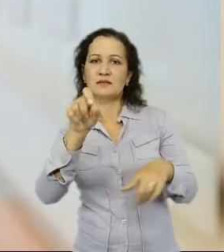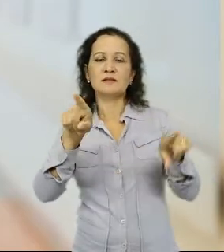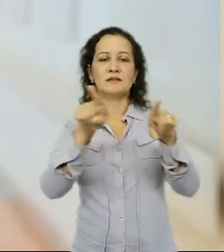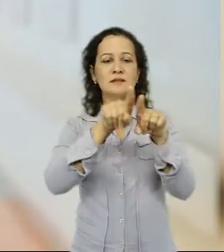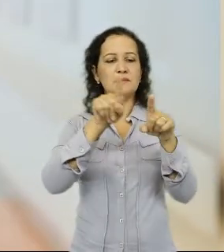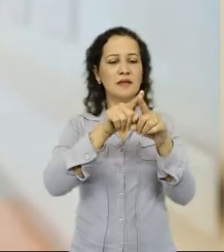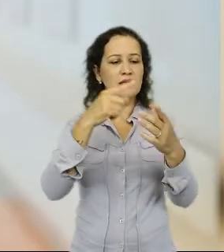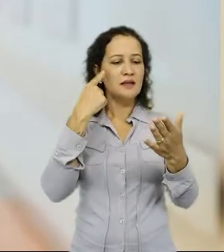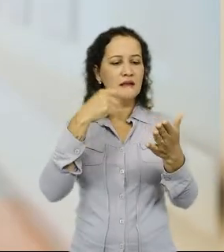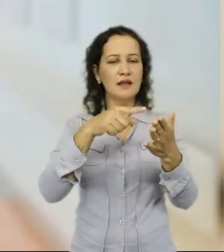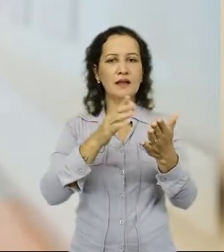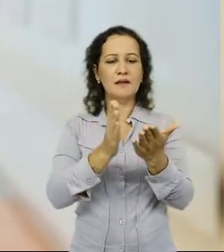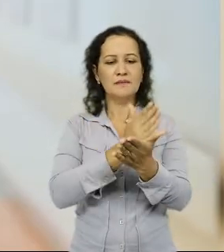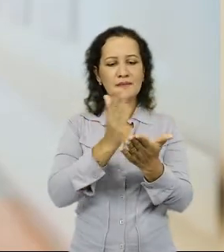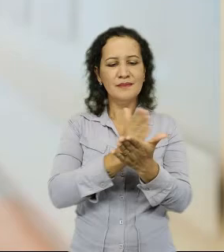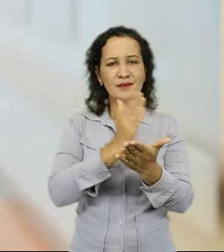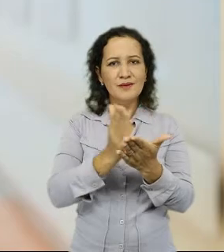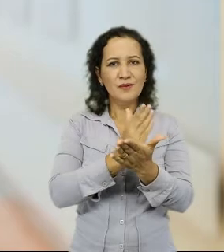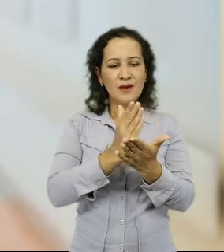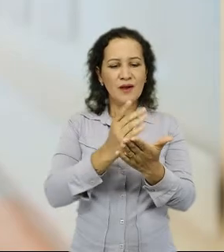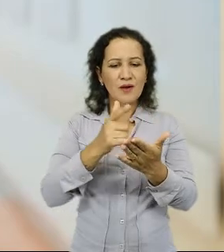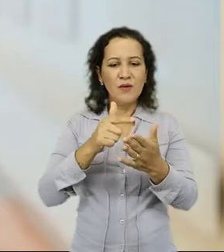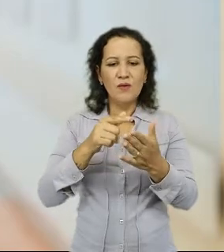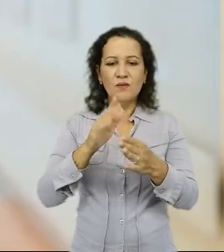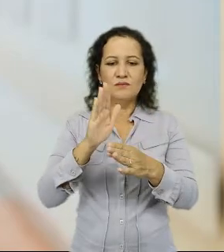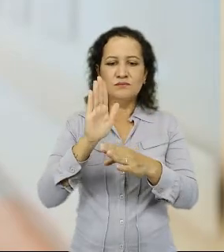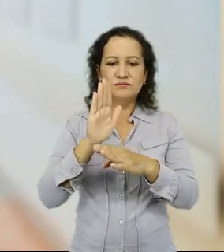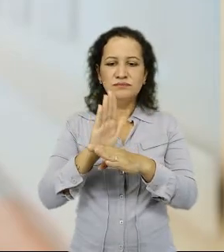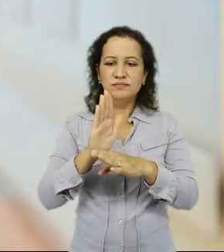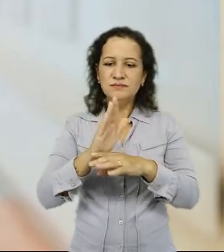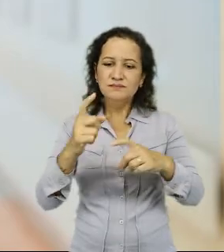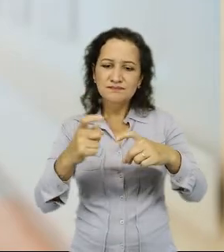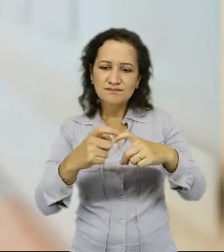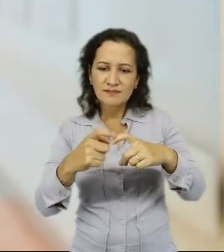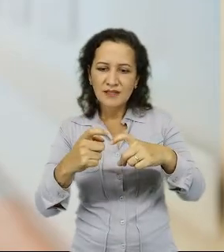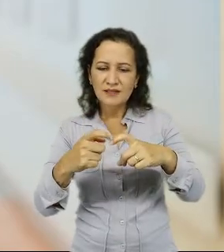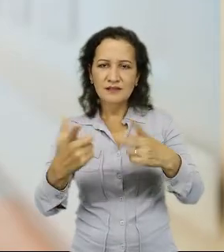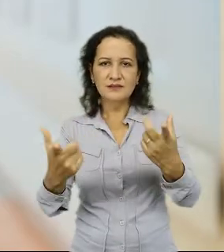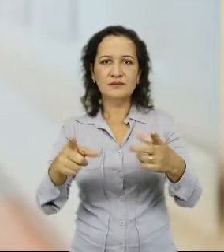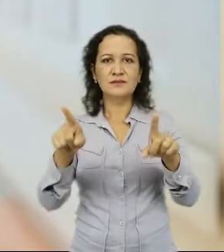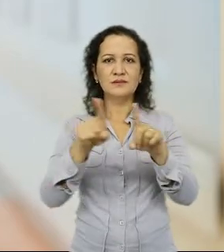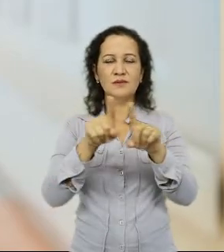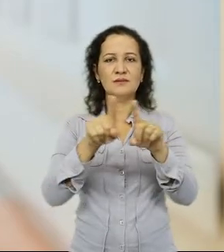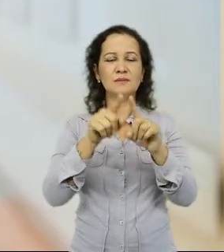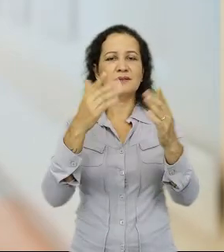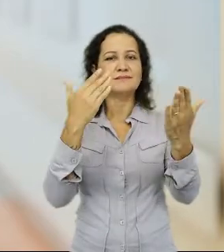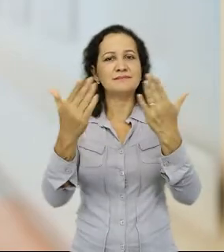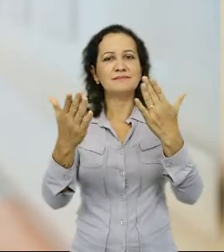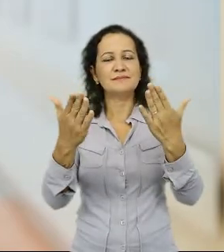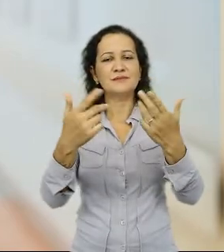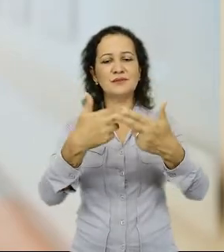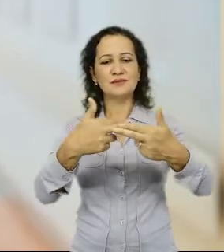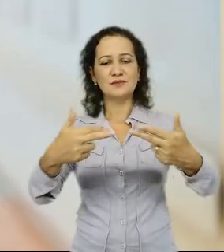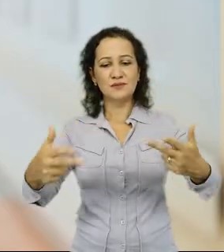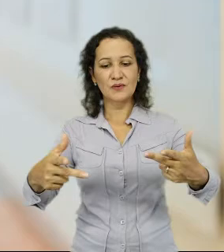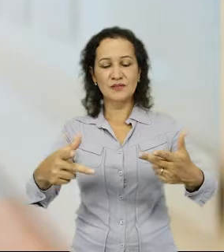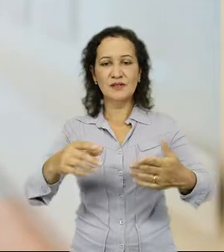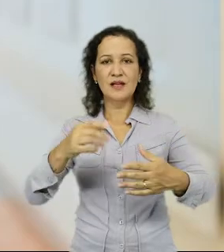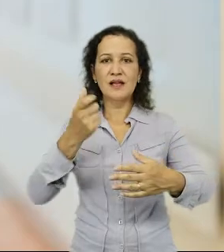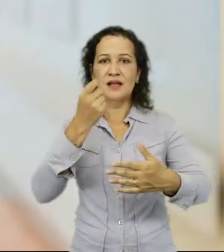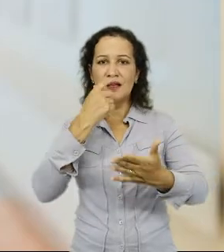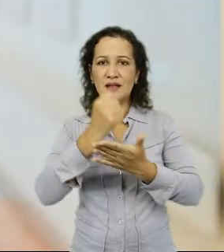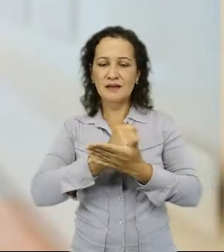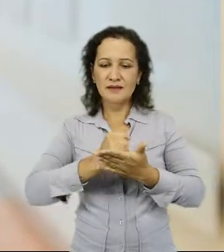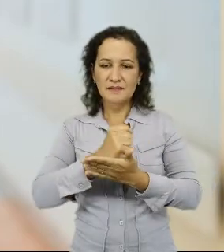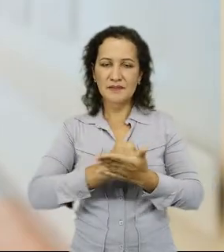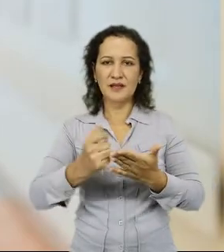para Infecção pelo HIV em Pediatria e recomendações também para terapia antirretroviral em adultos e adolescentes infectados